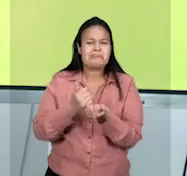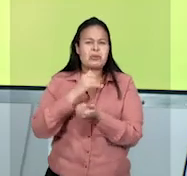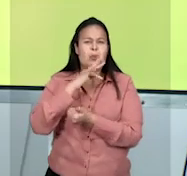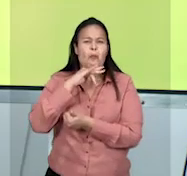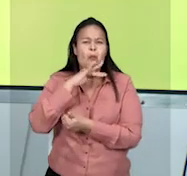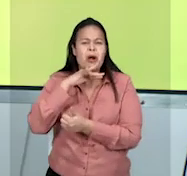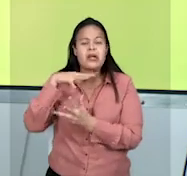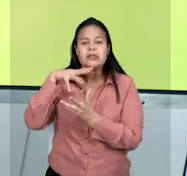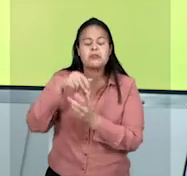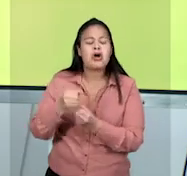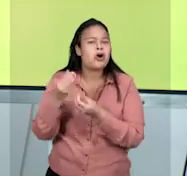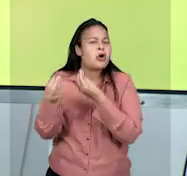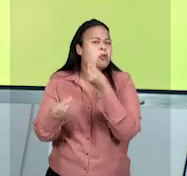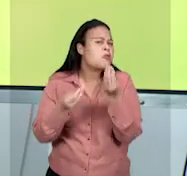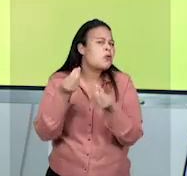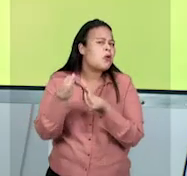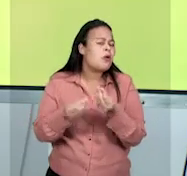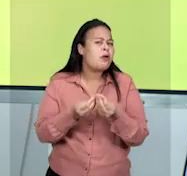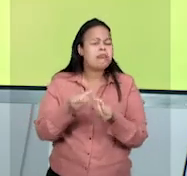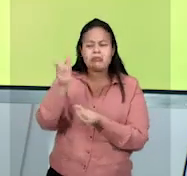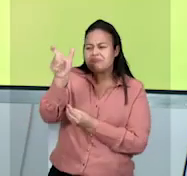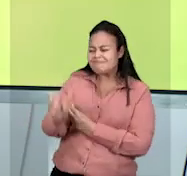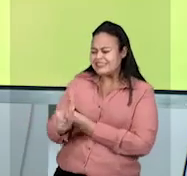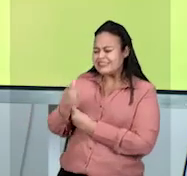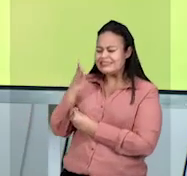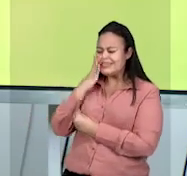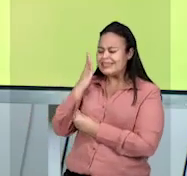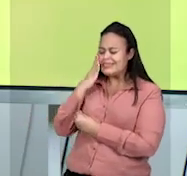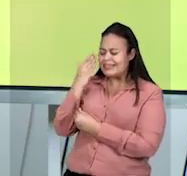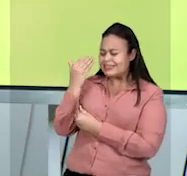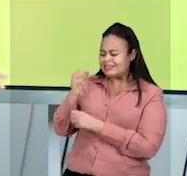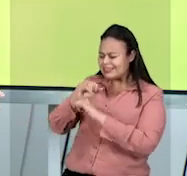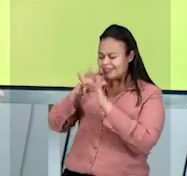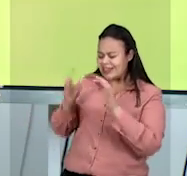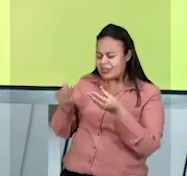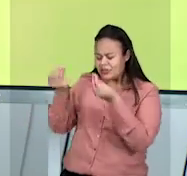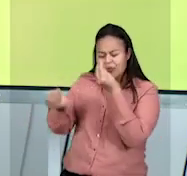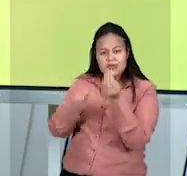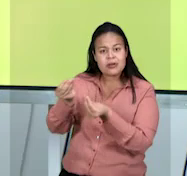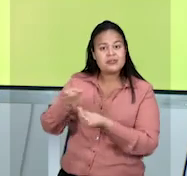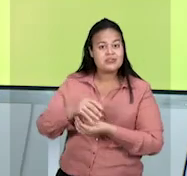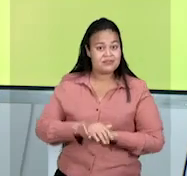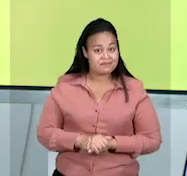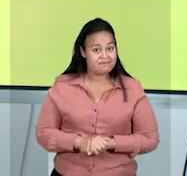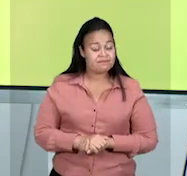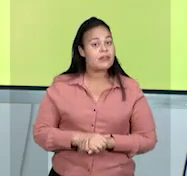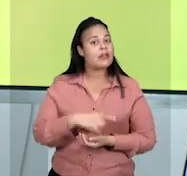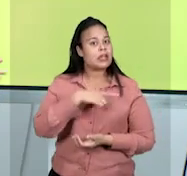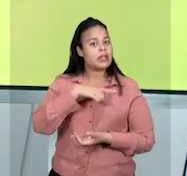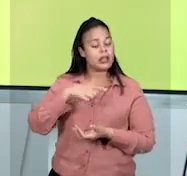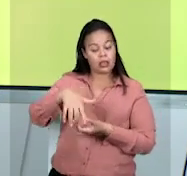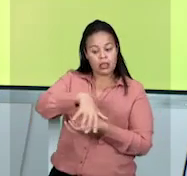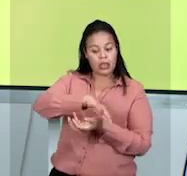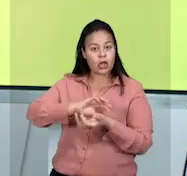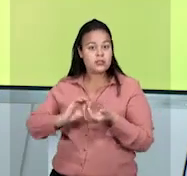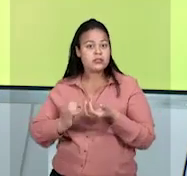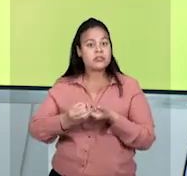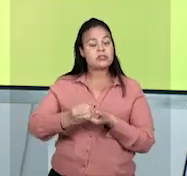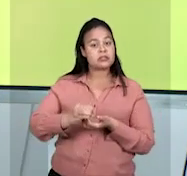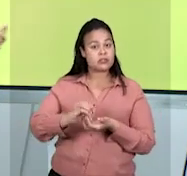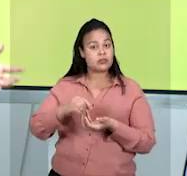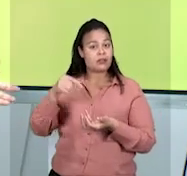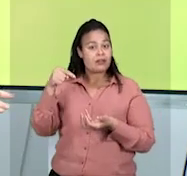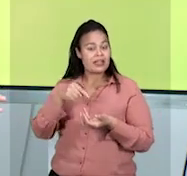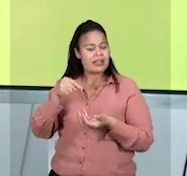como entender este ser, né? E aí nós vamos ter a cultura ocidental cristã, esse ser